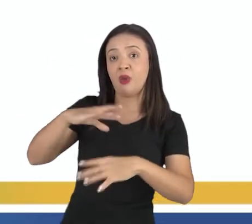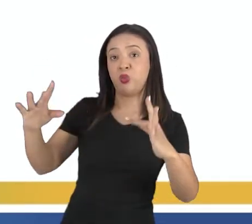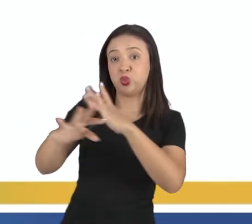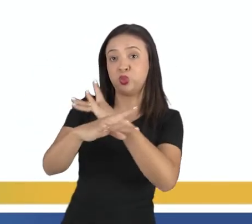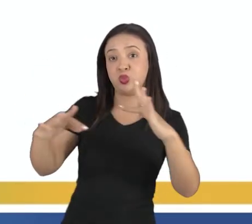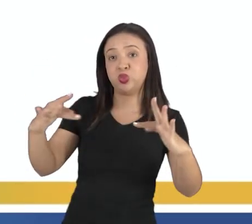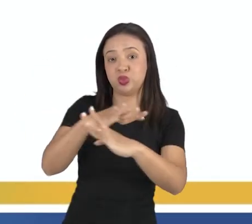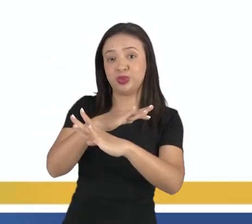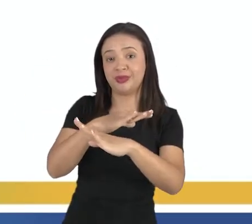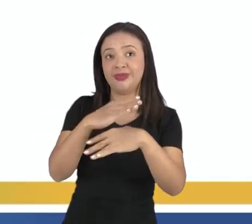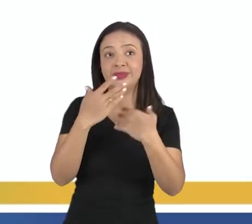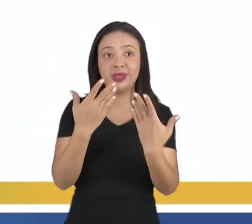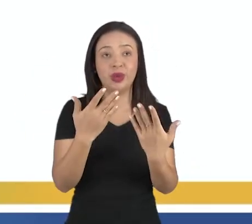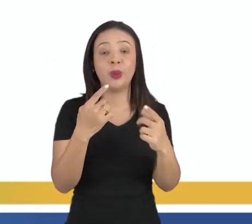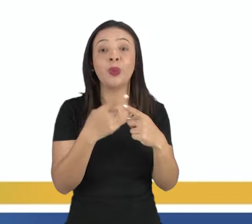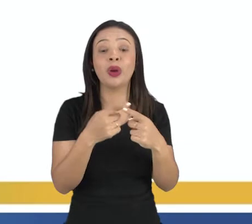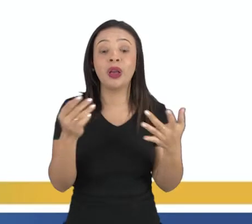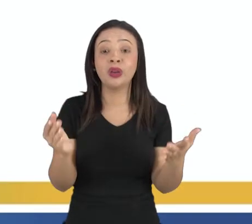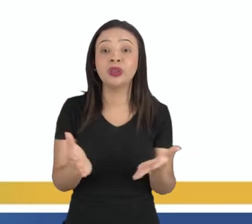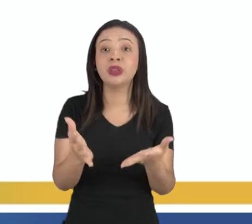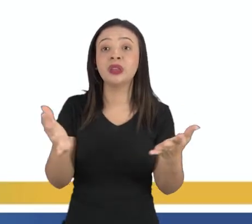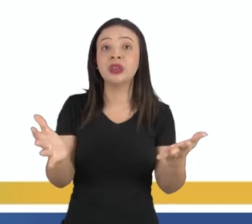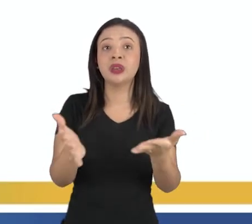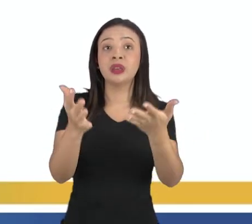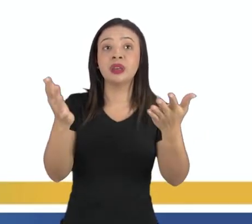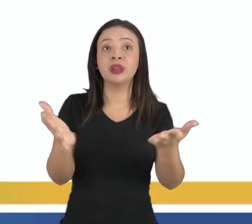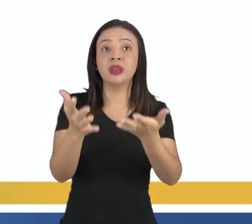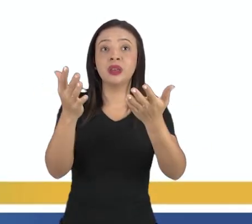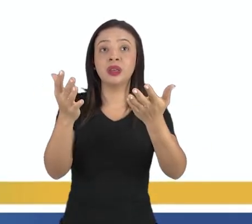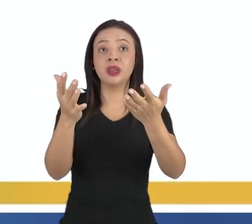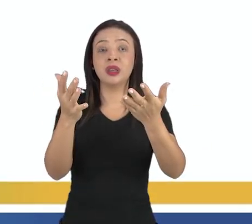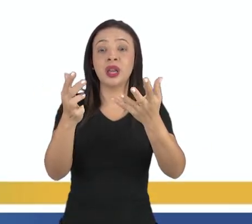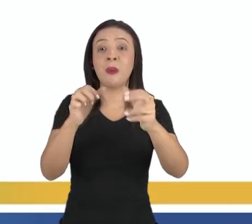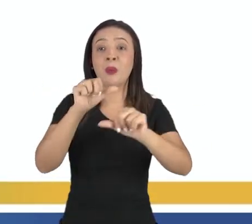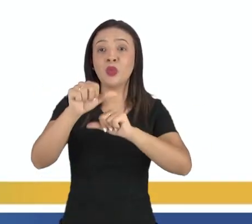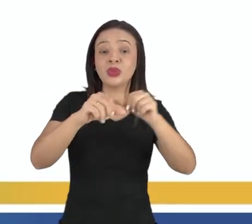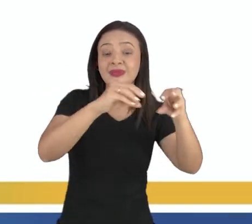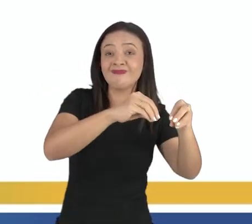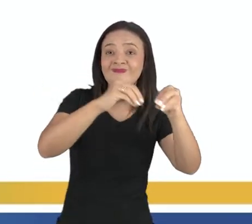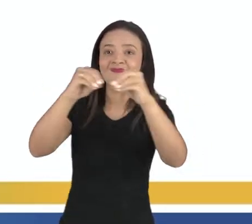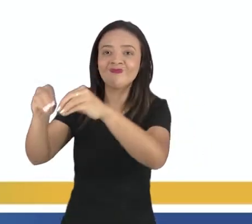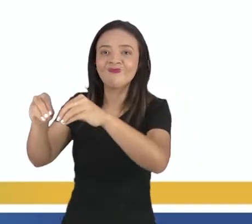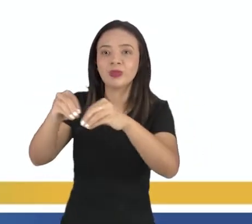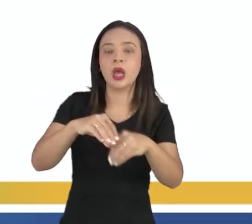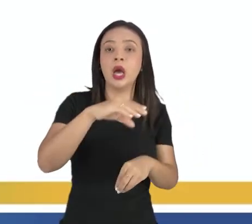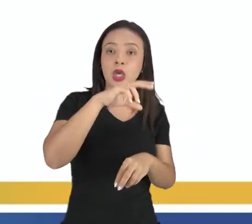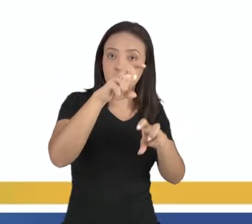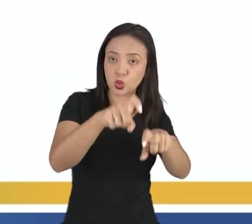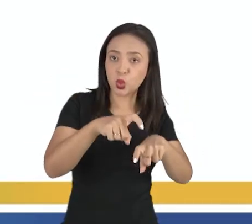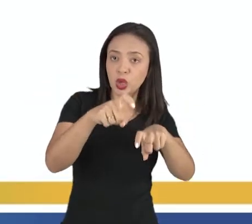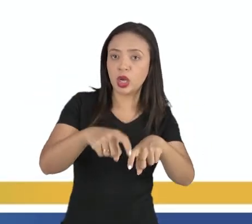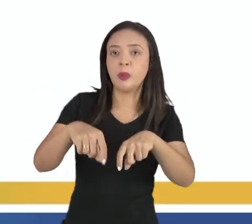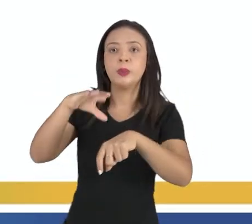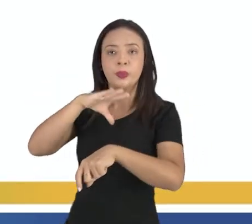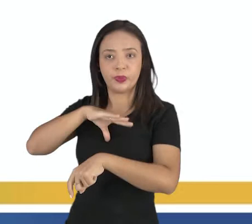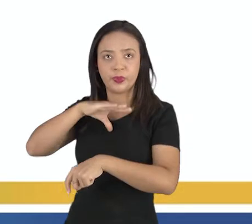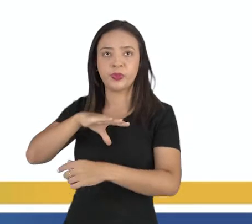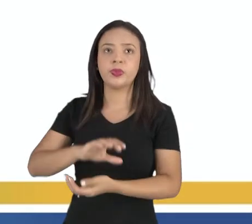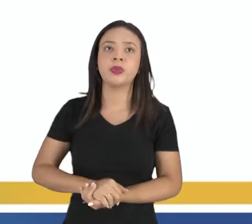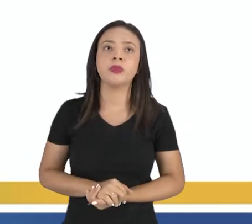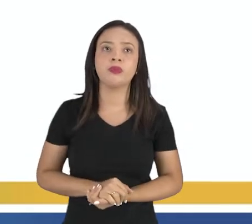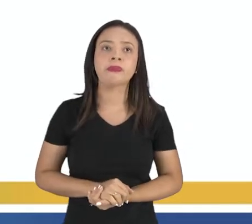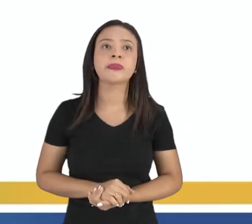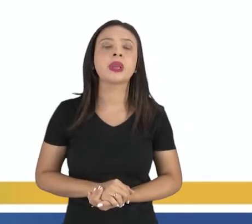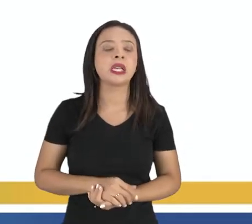outra, no sentido de propiciar a formação do êxodo rural, né? Que é, olha o detalhe,